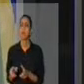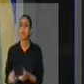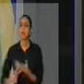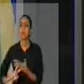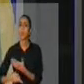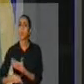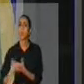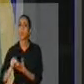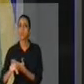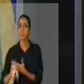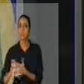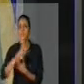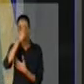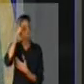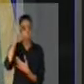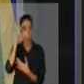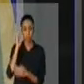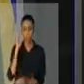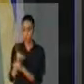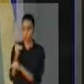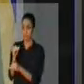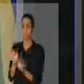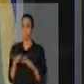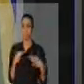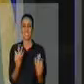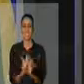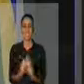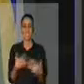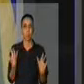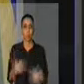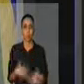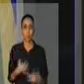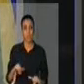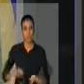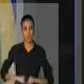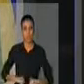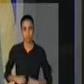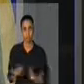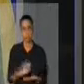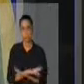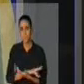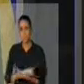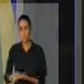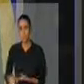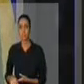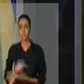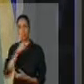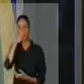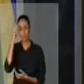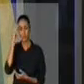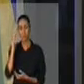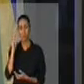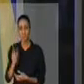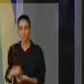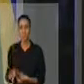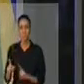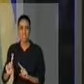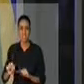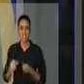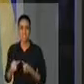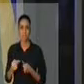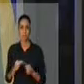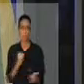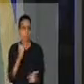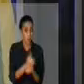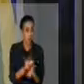vida dos pacientes e seus familiares é grande. Para milhares de brasileiros, a jornada do tratamento do câncer é desafiadora. No